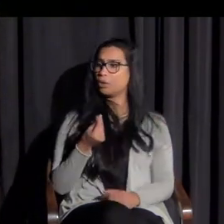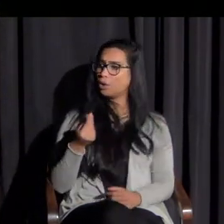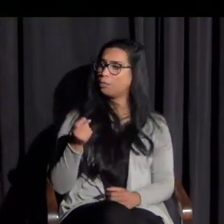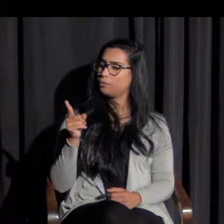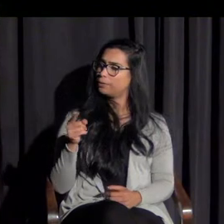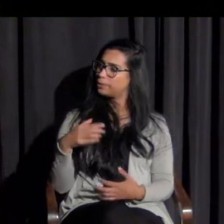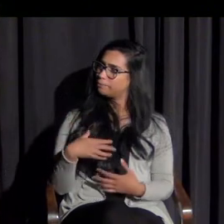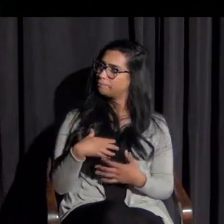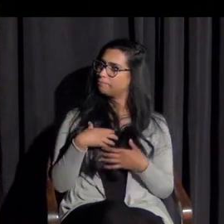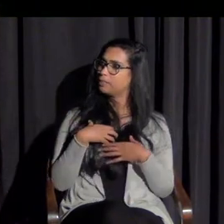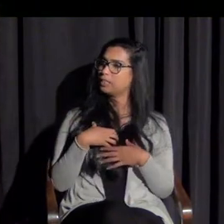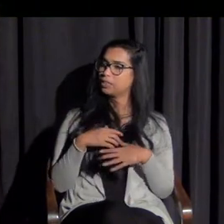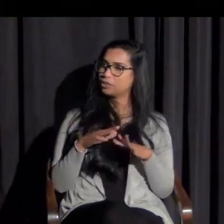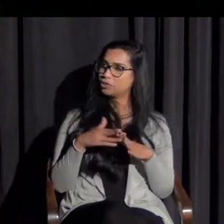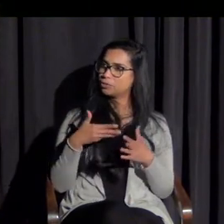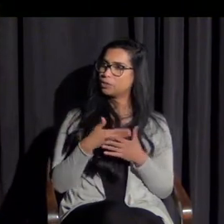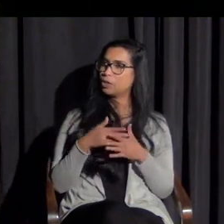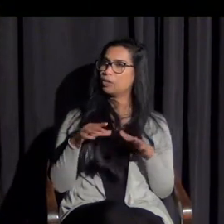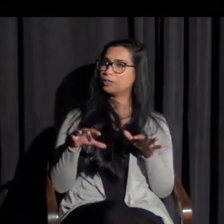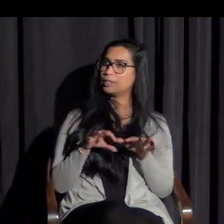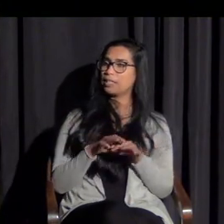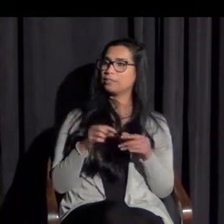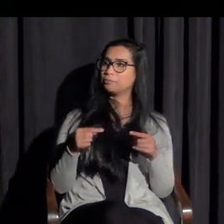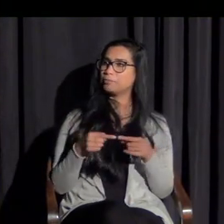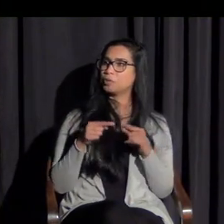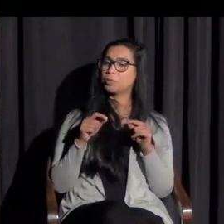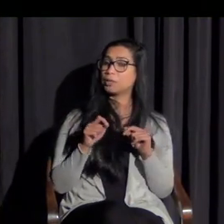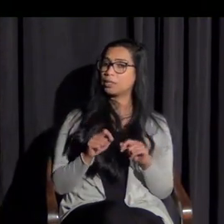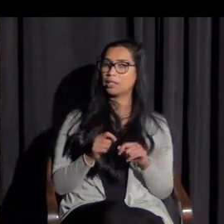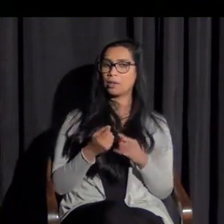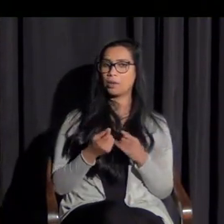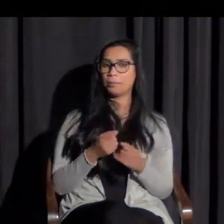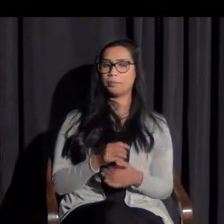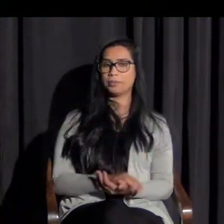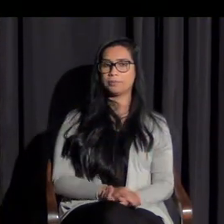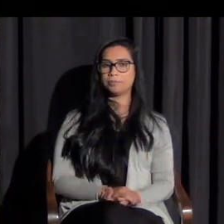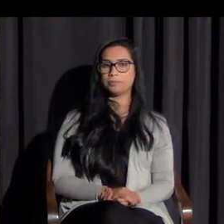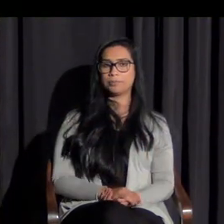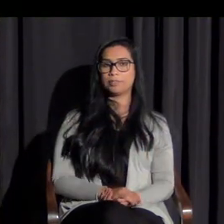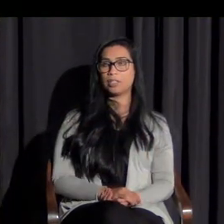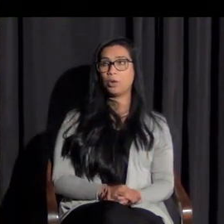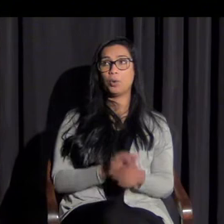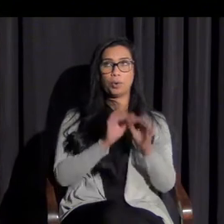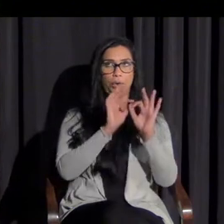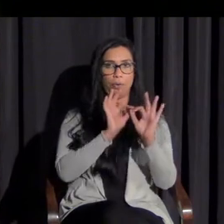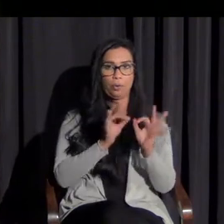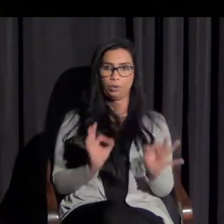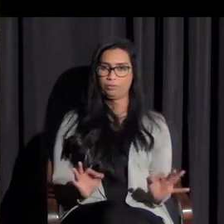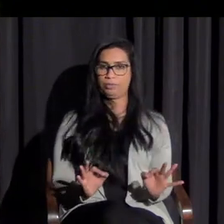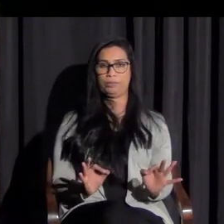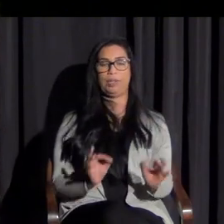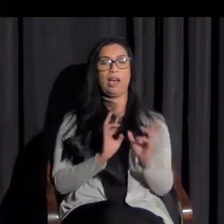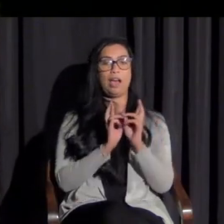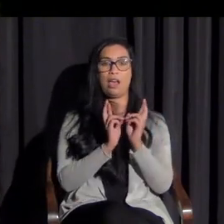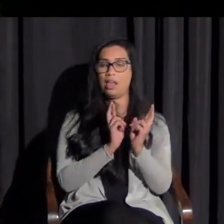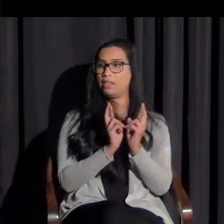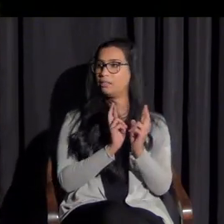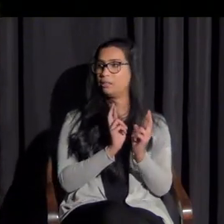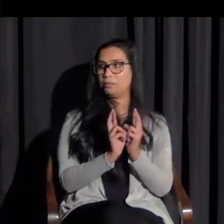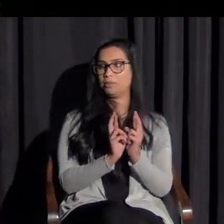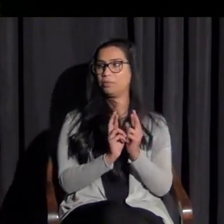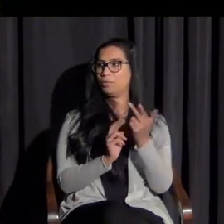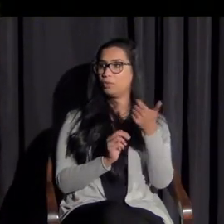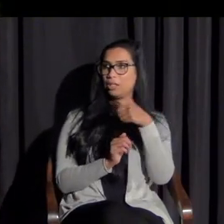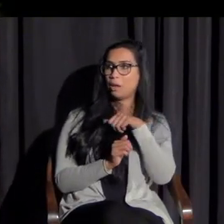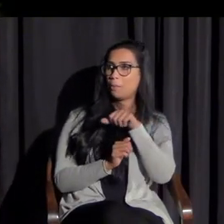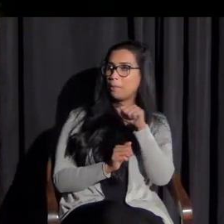a escola. Né? E ela diz assim, popularmente dizendo péssima, péssima. Eu digo